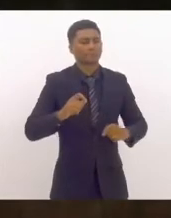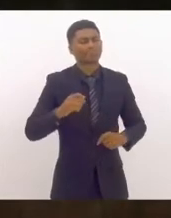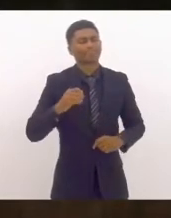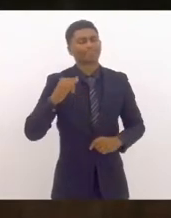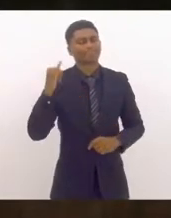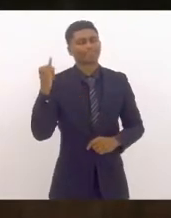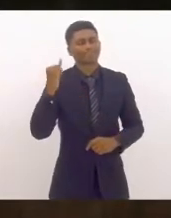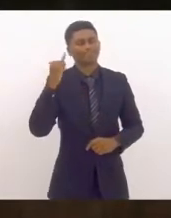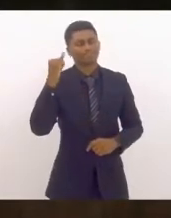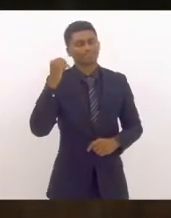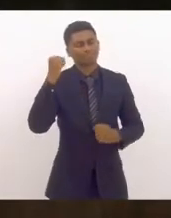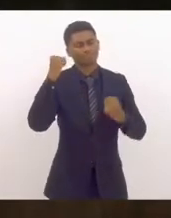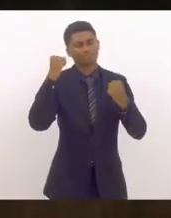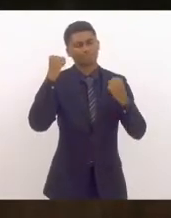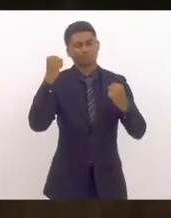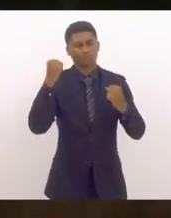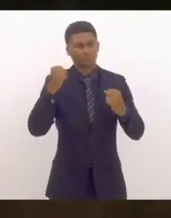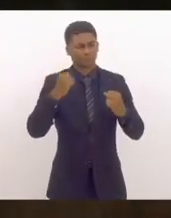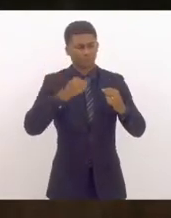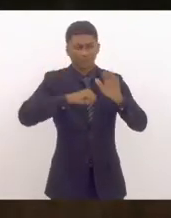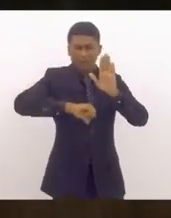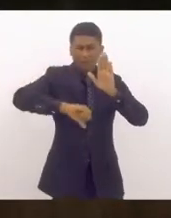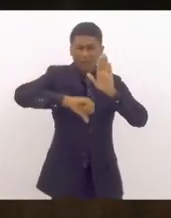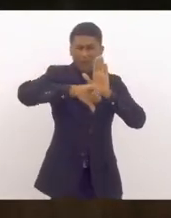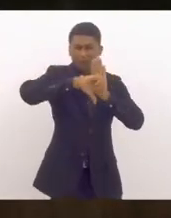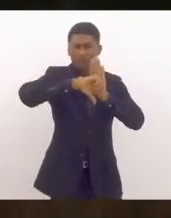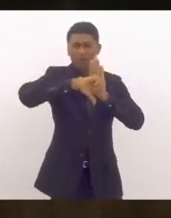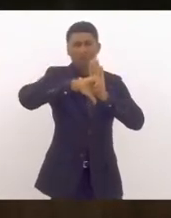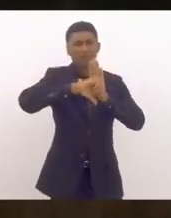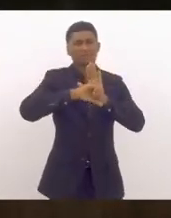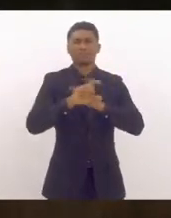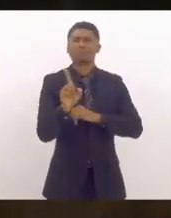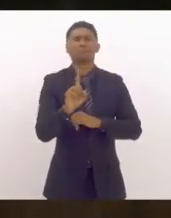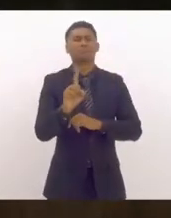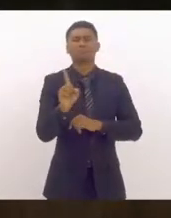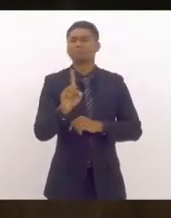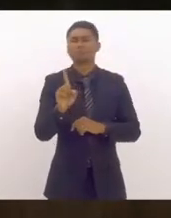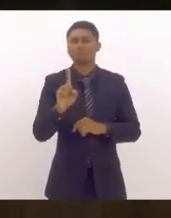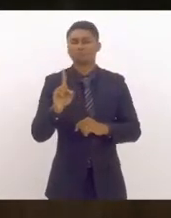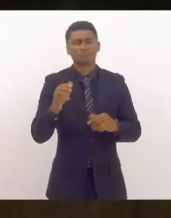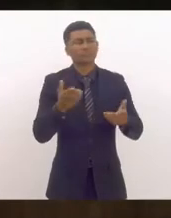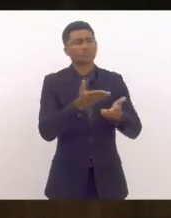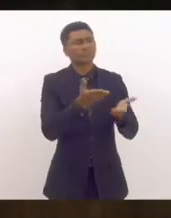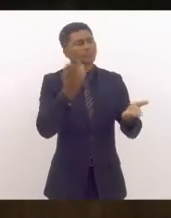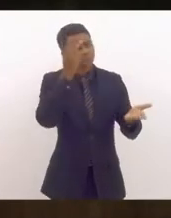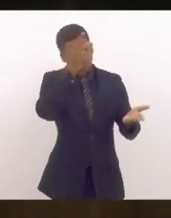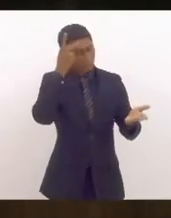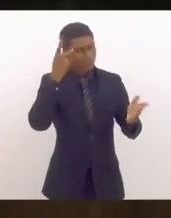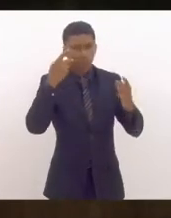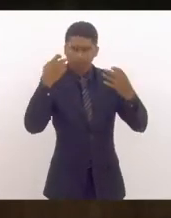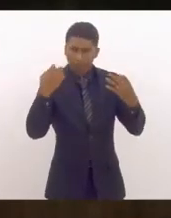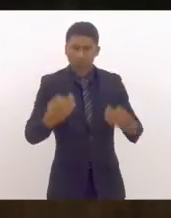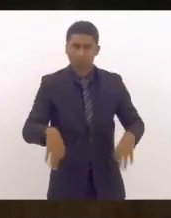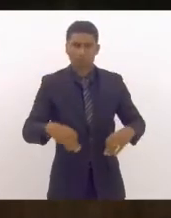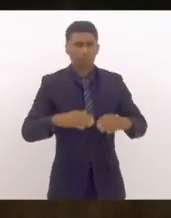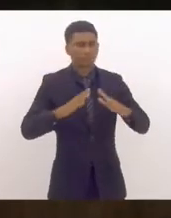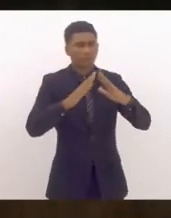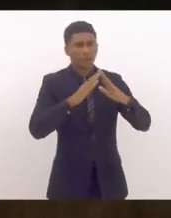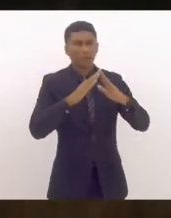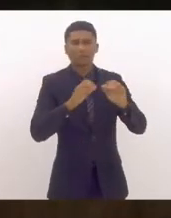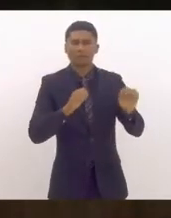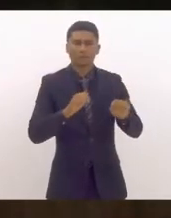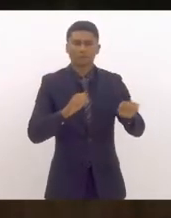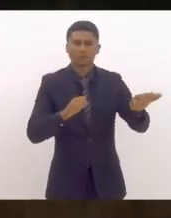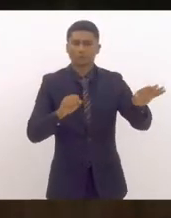e não no olhar de criminalização e tentativa de inviabilização da dignidade humana da moradia dentro das favelas